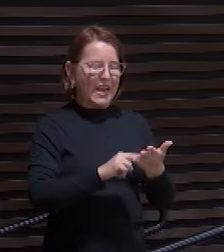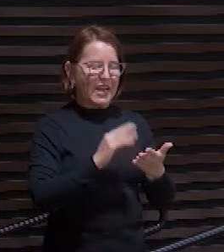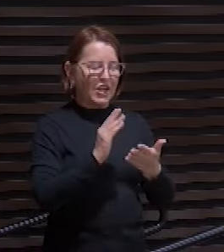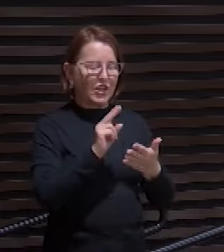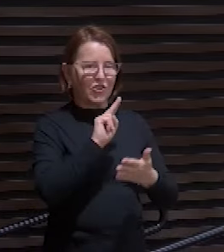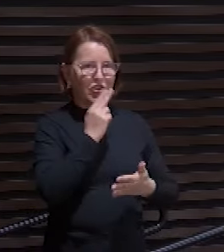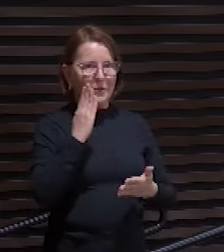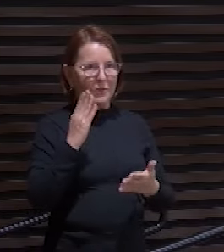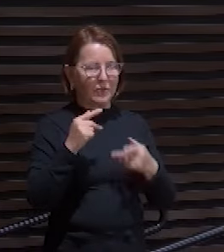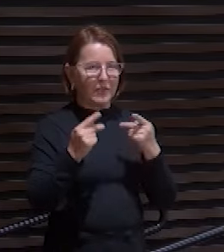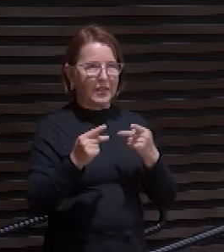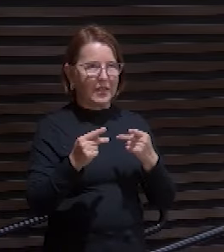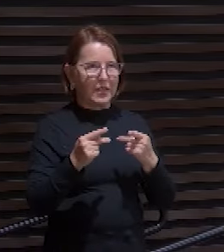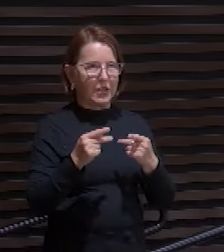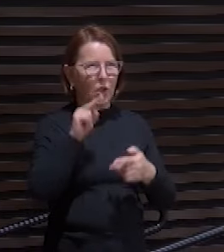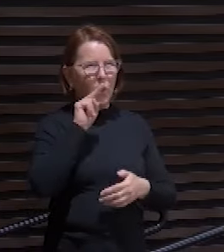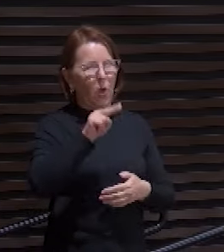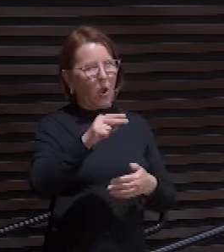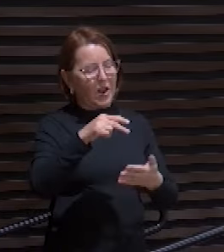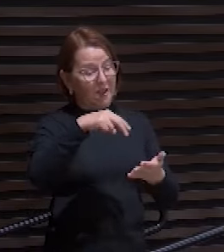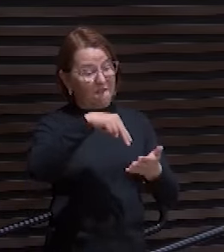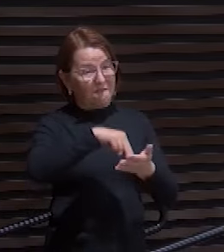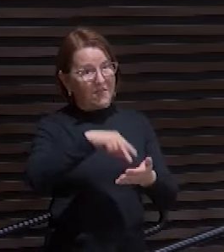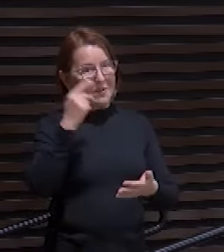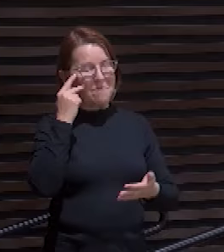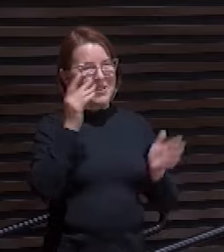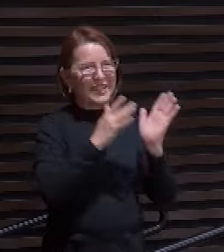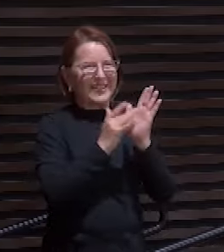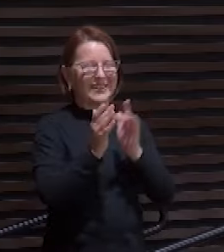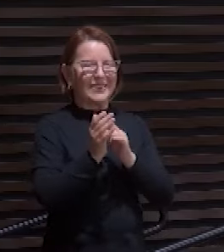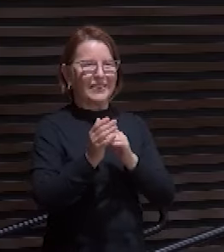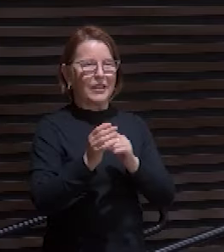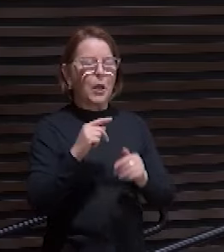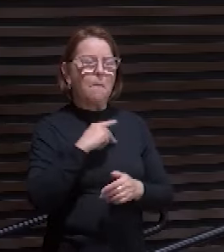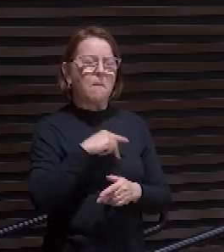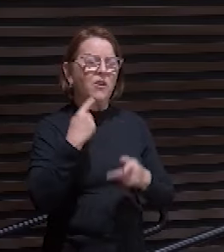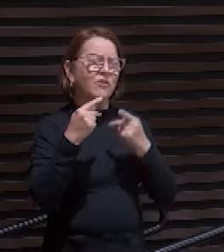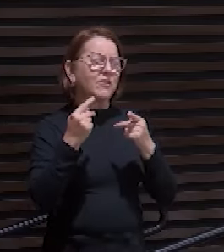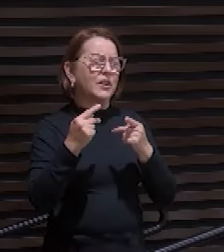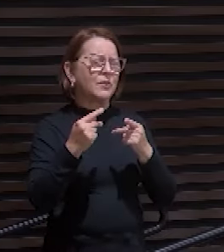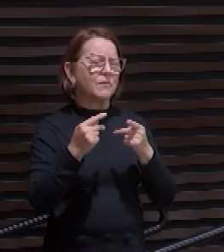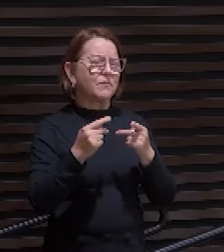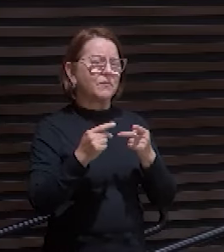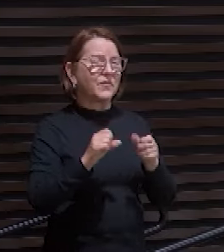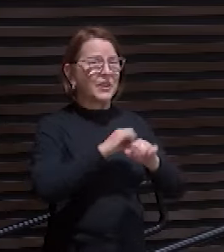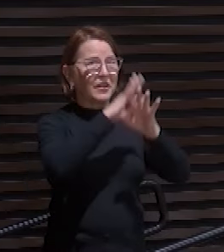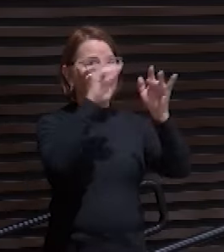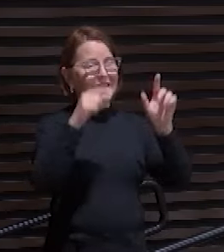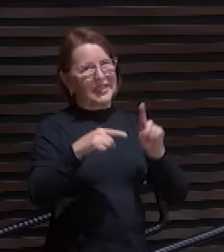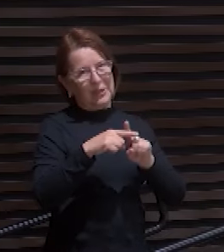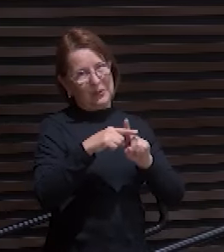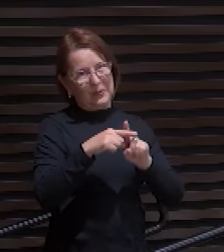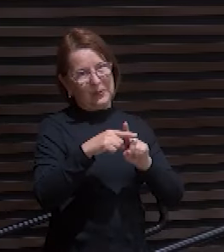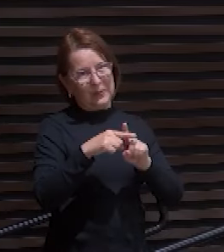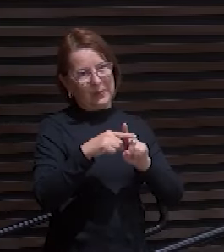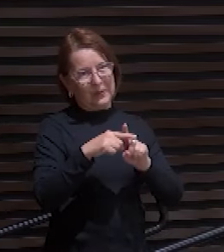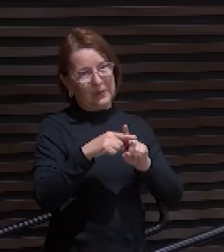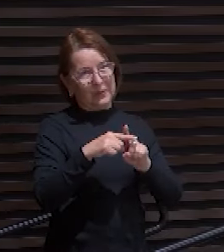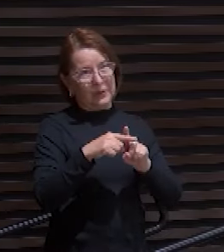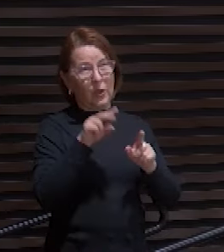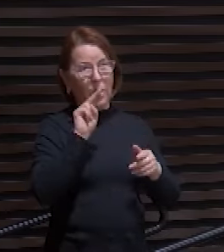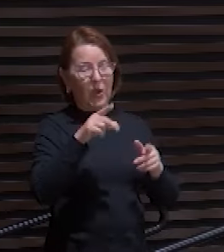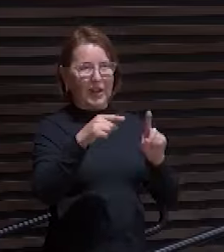para Jesus? Por que Paulo diz, glorie-se na cruz? Então olhe para a cruz